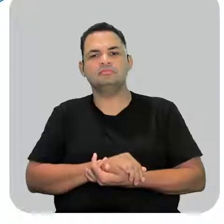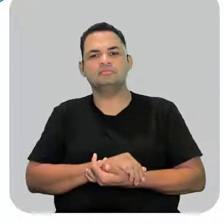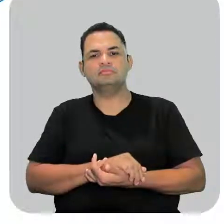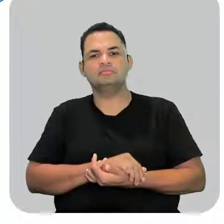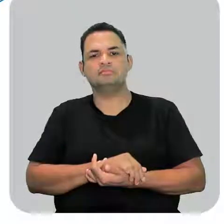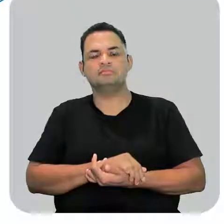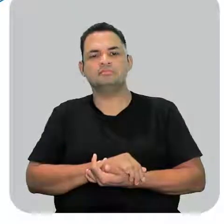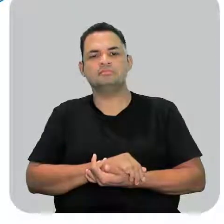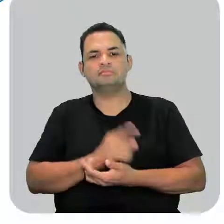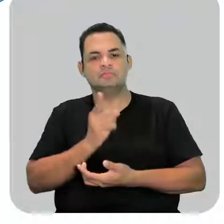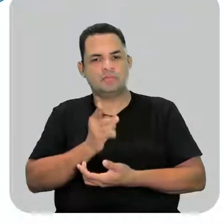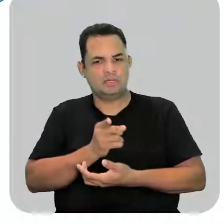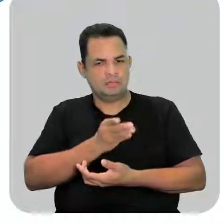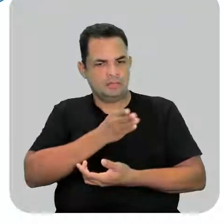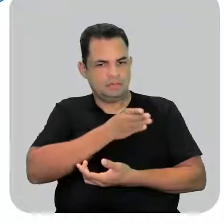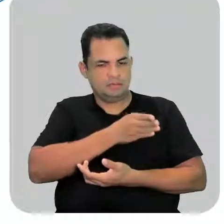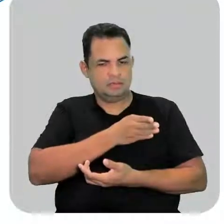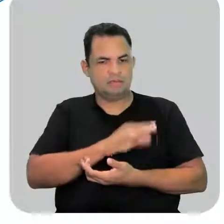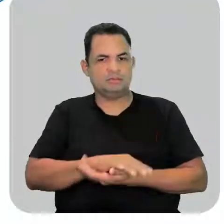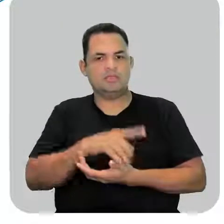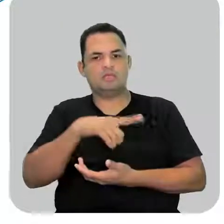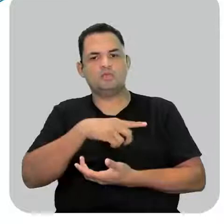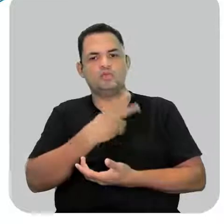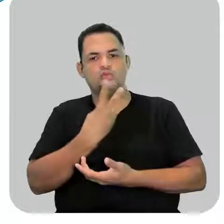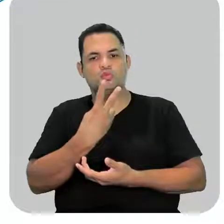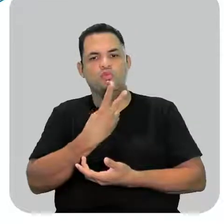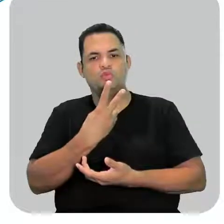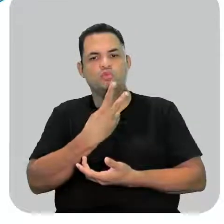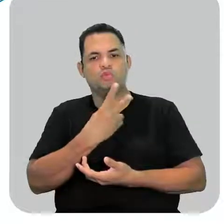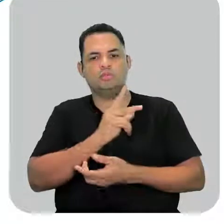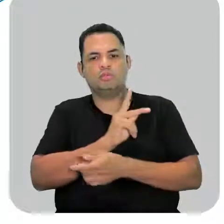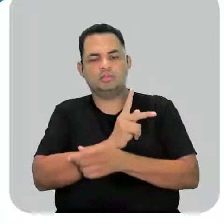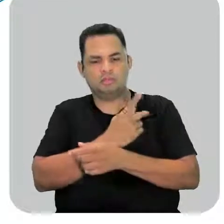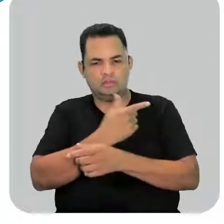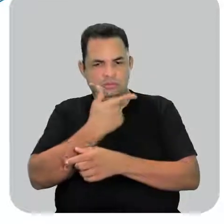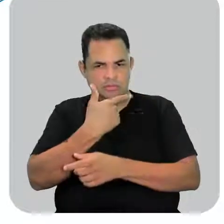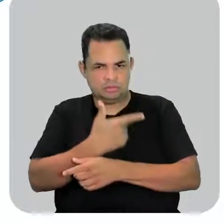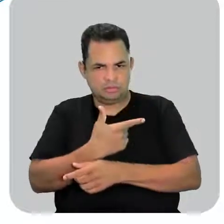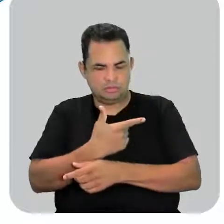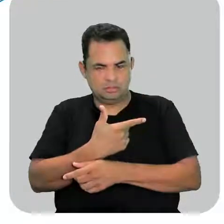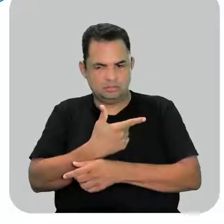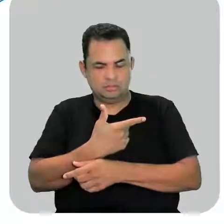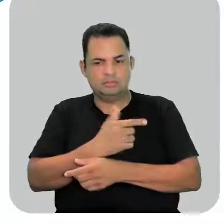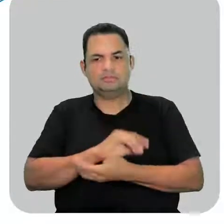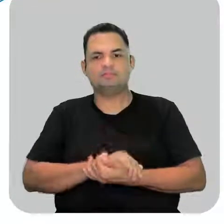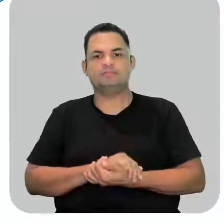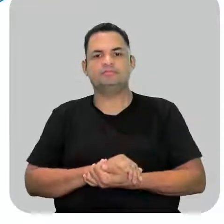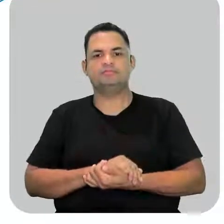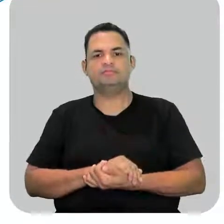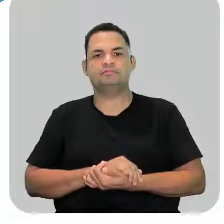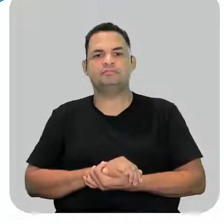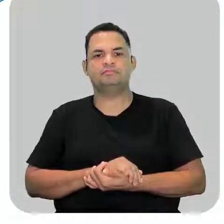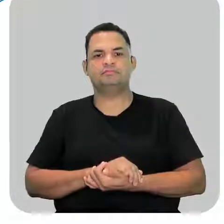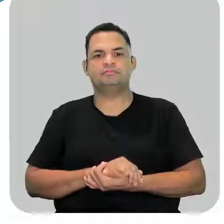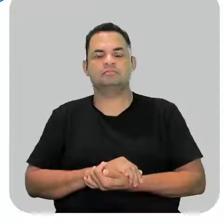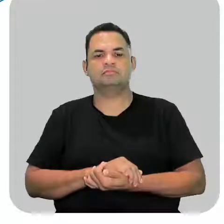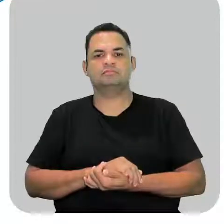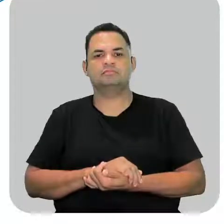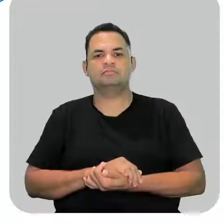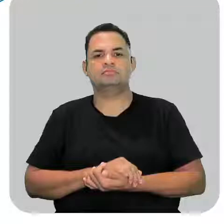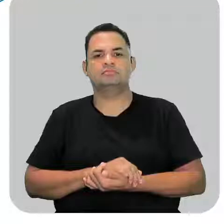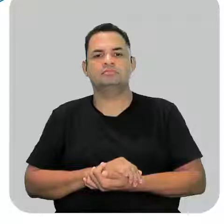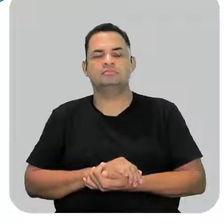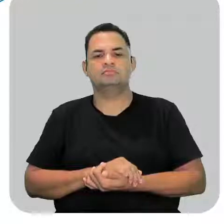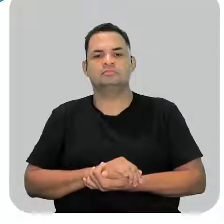uma ligação para trás e uma para frente. Então, já tem 2 ligações. A gente coloca aqui para ele mais 2 ligações, ou